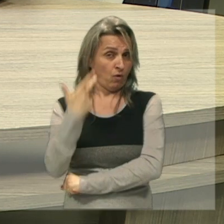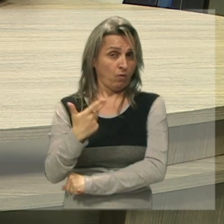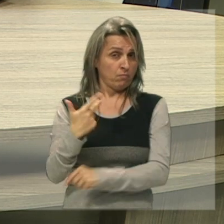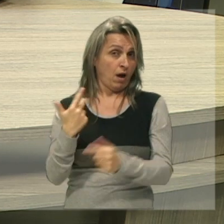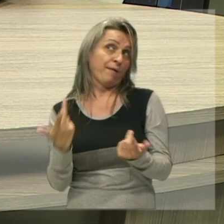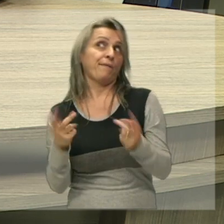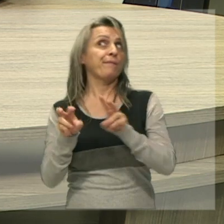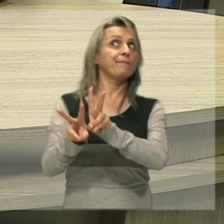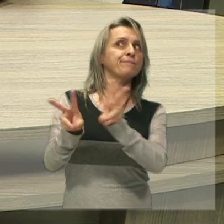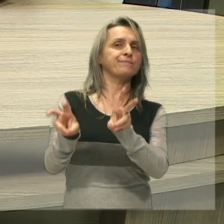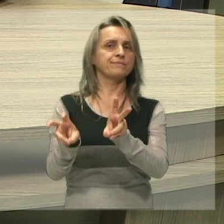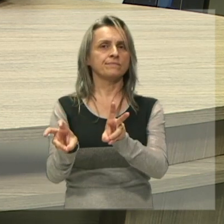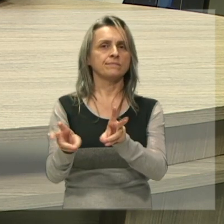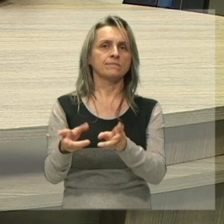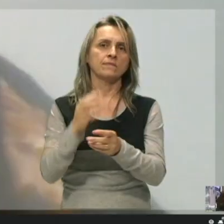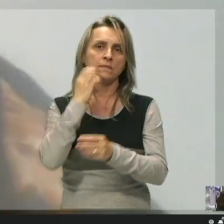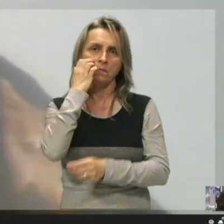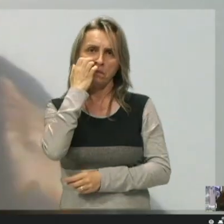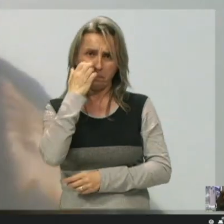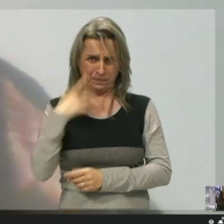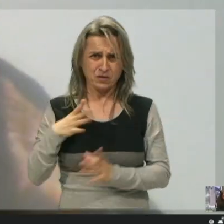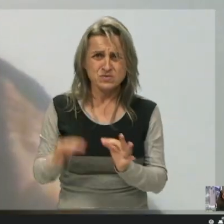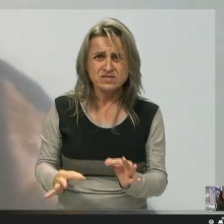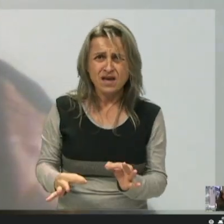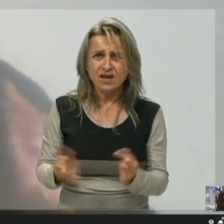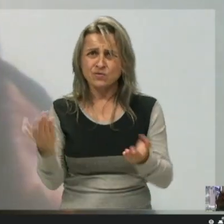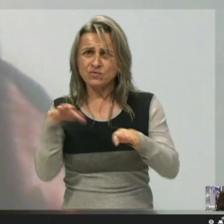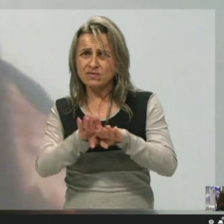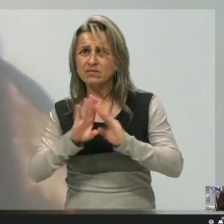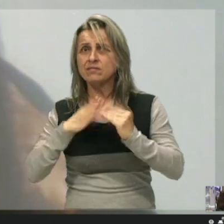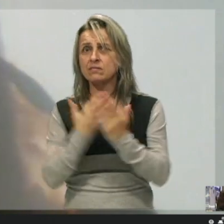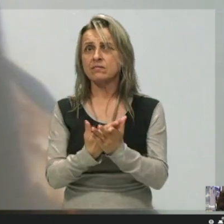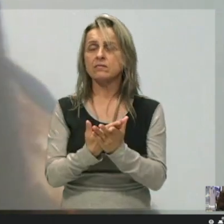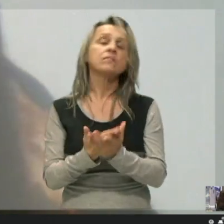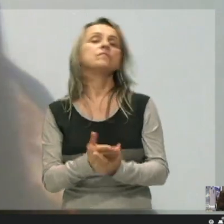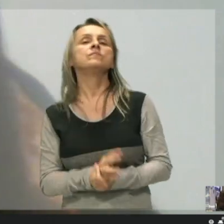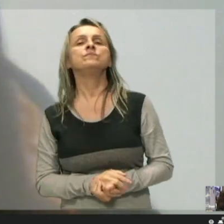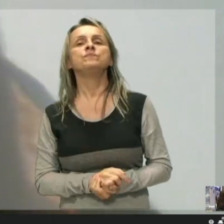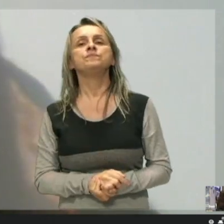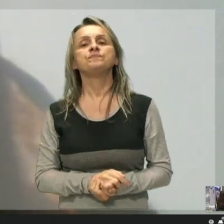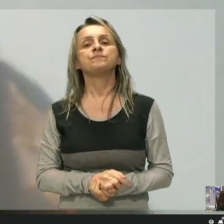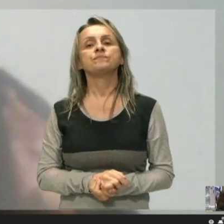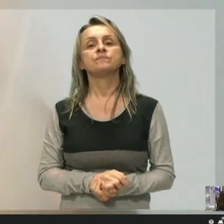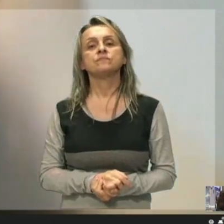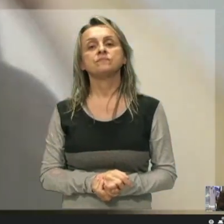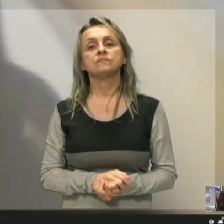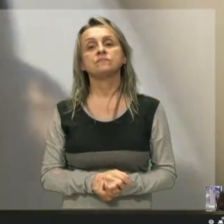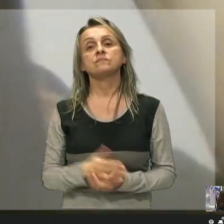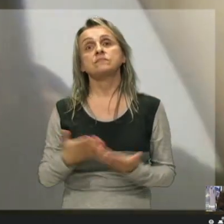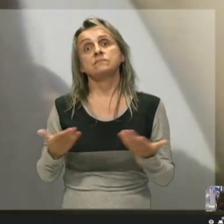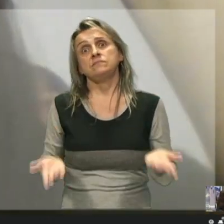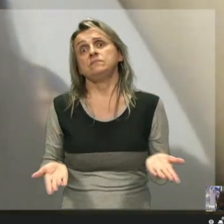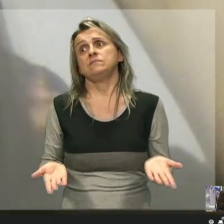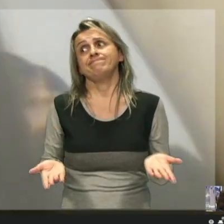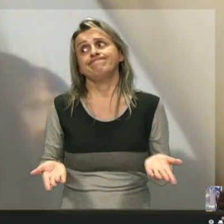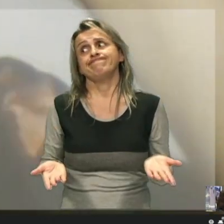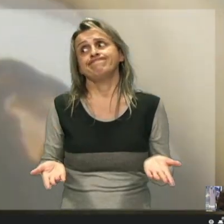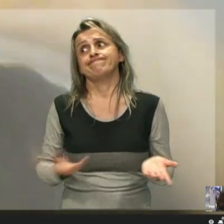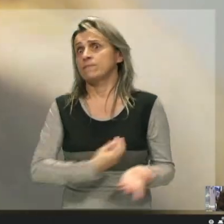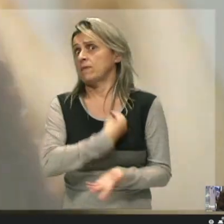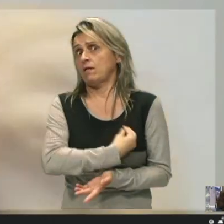É a convivência. Se eu tenho uma pessoa que parte do princípio que diz que crianças com deficiência atrapalham em sala